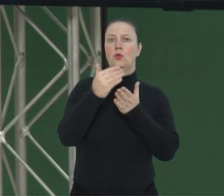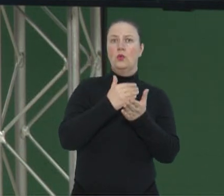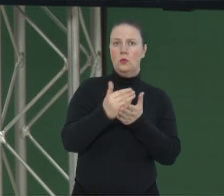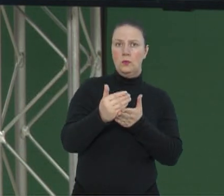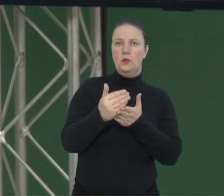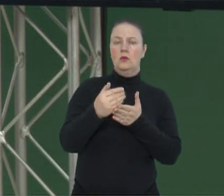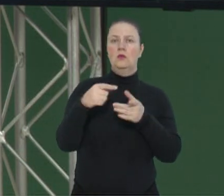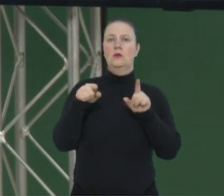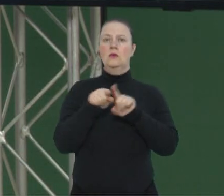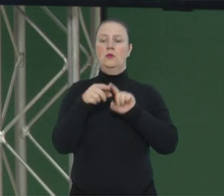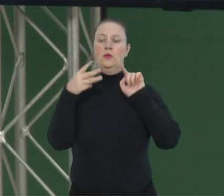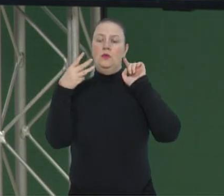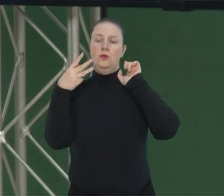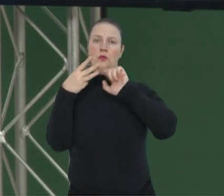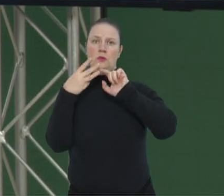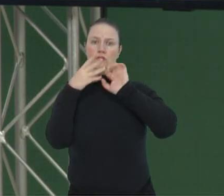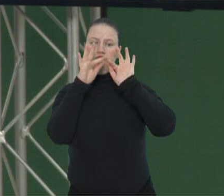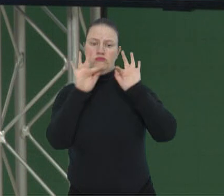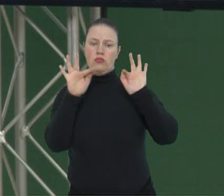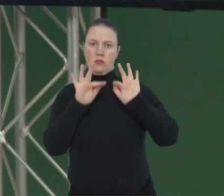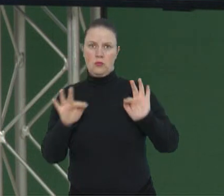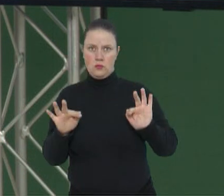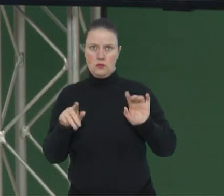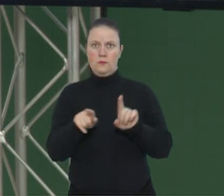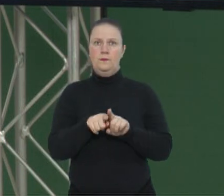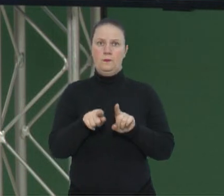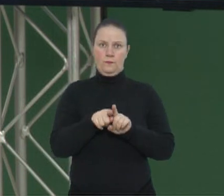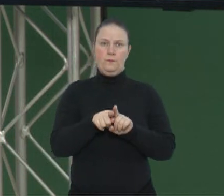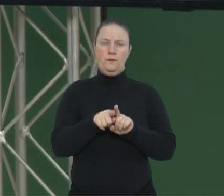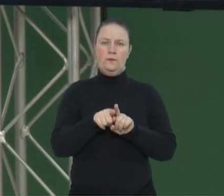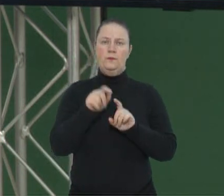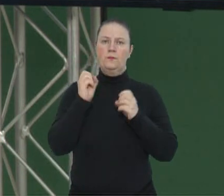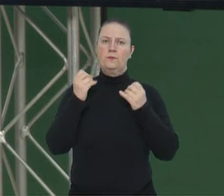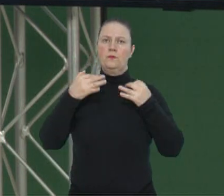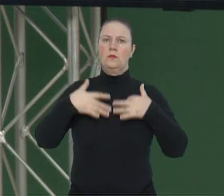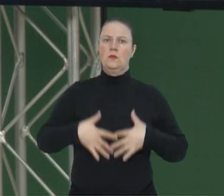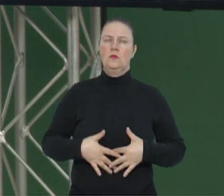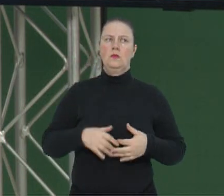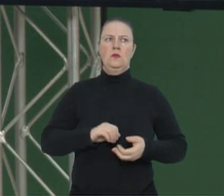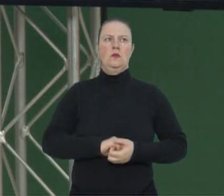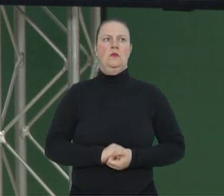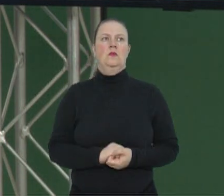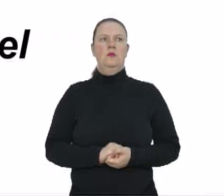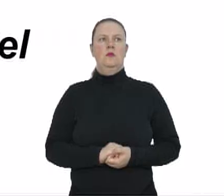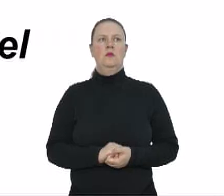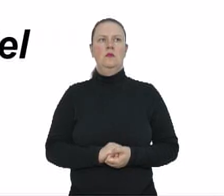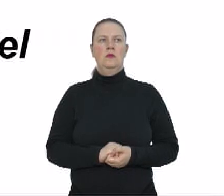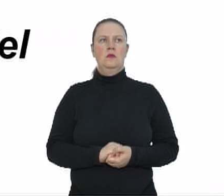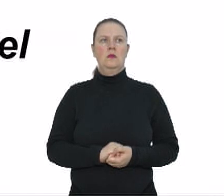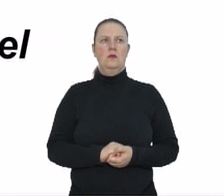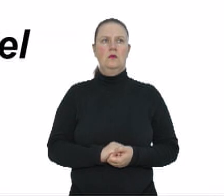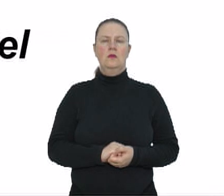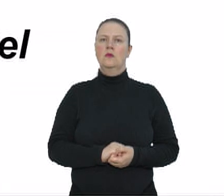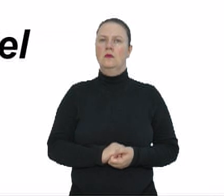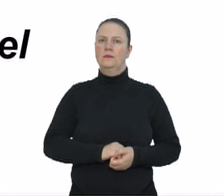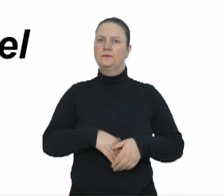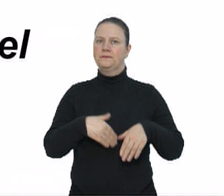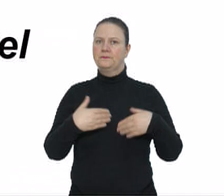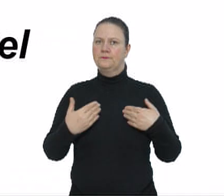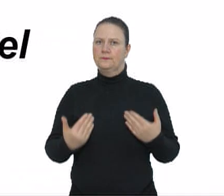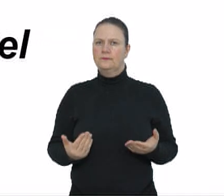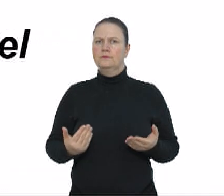ele faz uma retomada, né? No início do 4º verso. Então ele fala: viajar es volverse